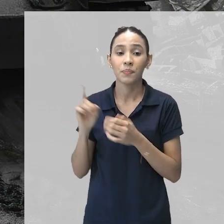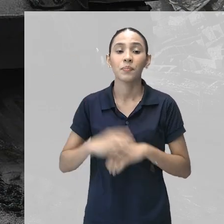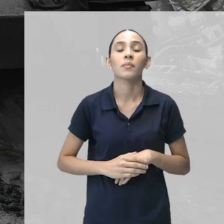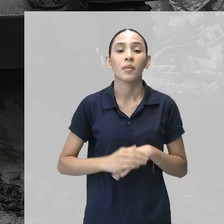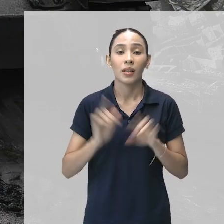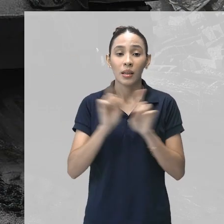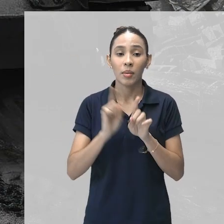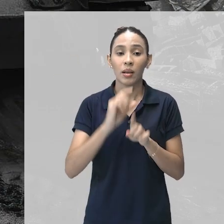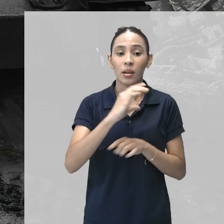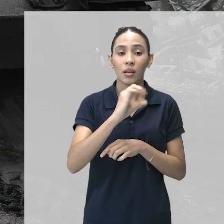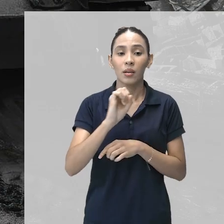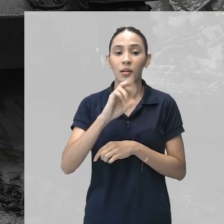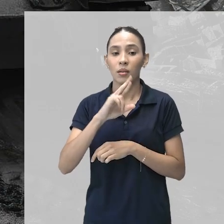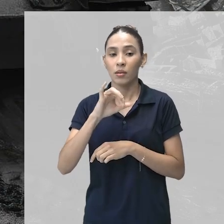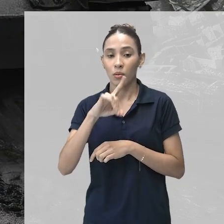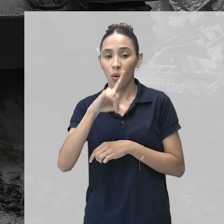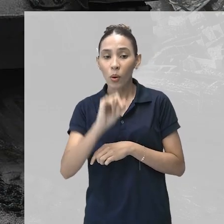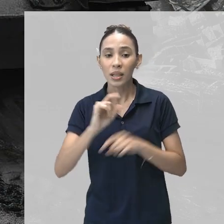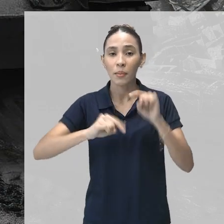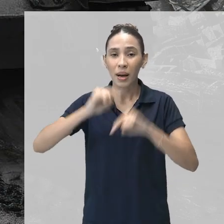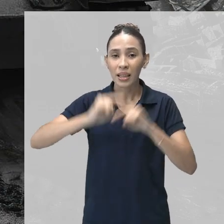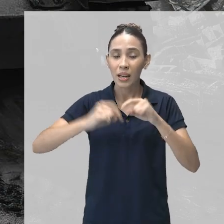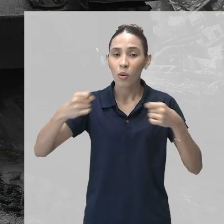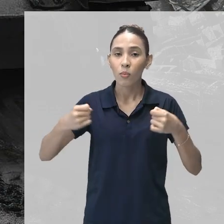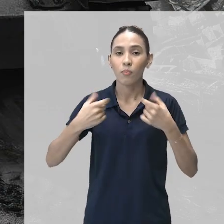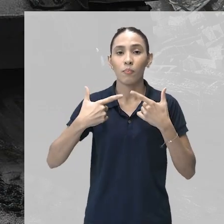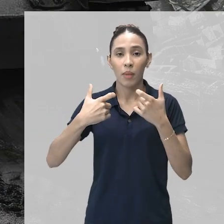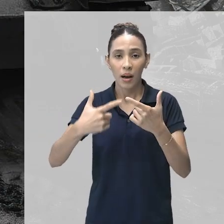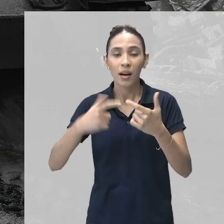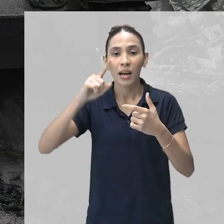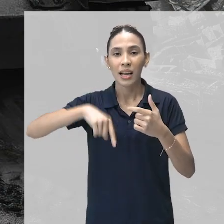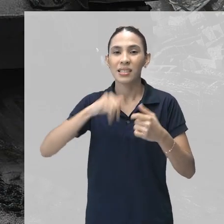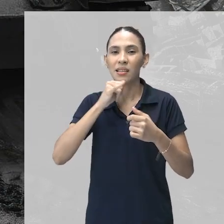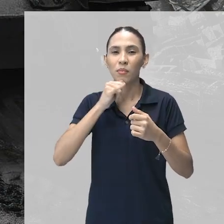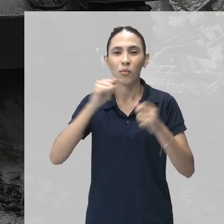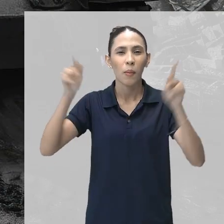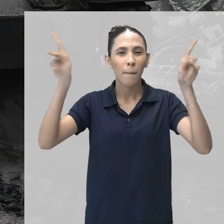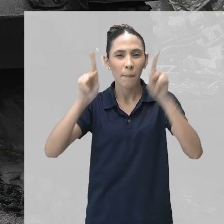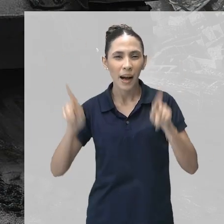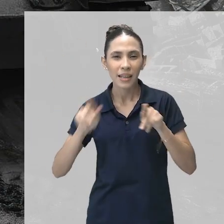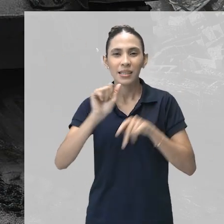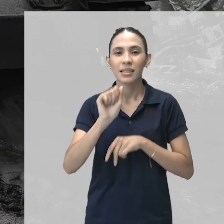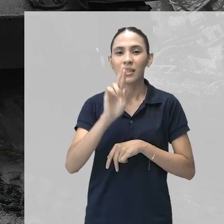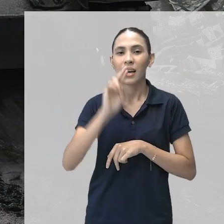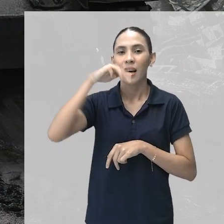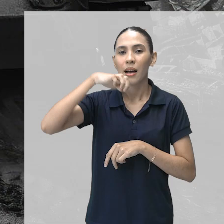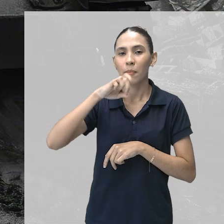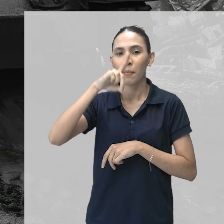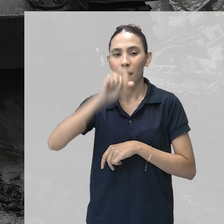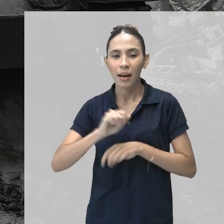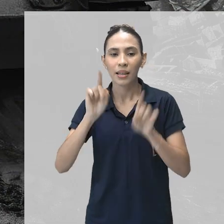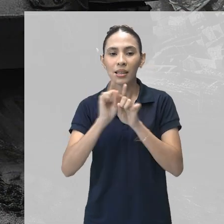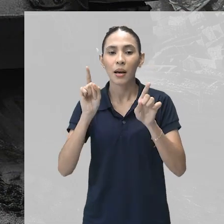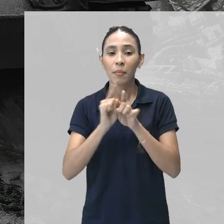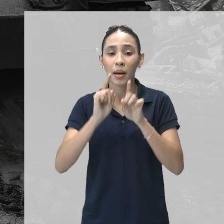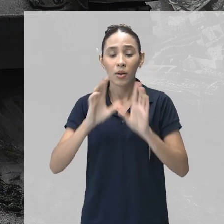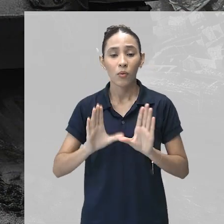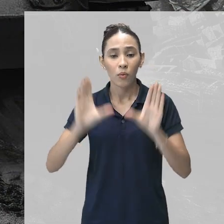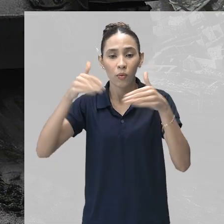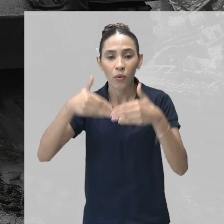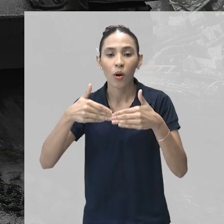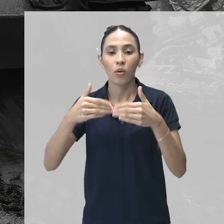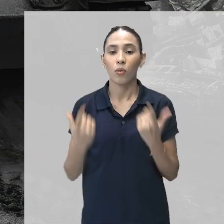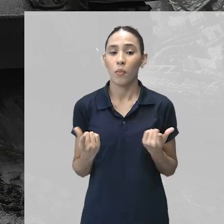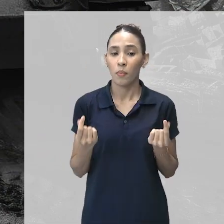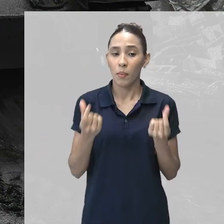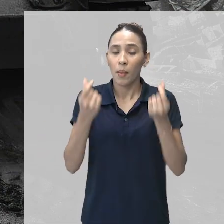Corrida armamentista no contexto ali do que chamavam de paz armada, concentração de riquezas nas mãos